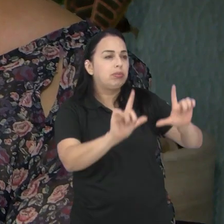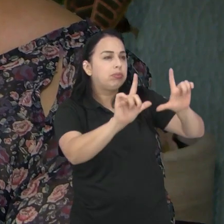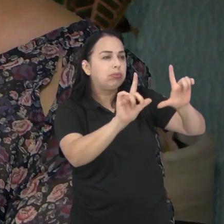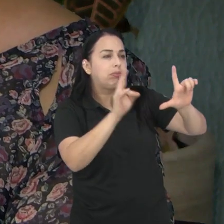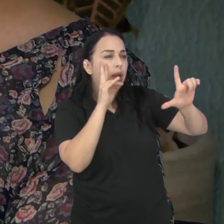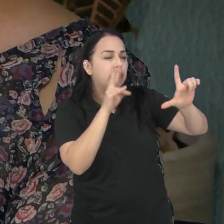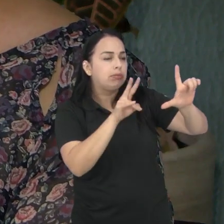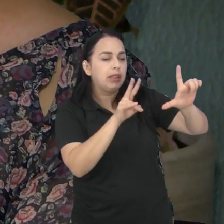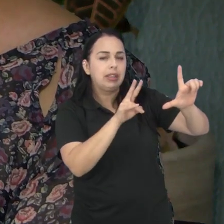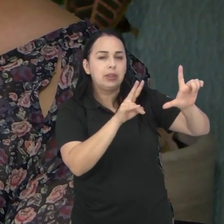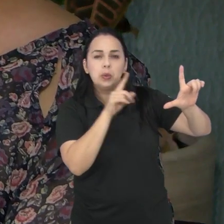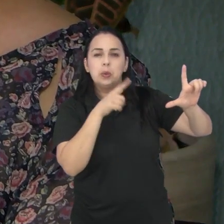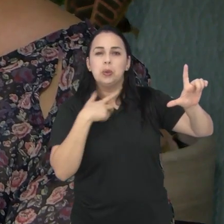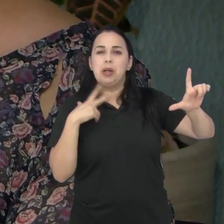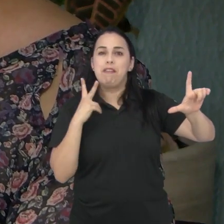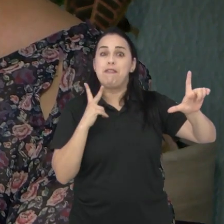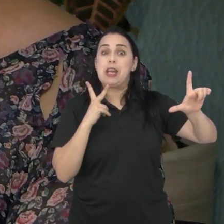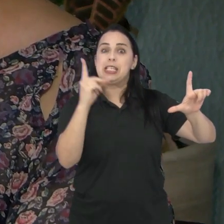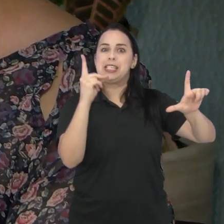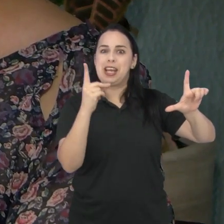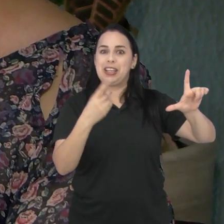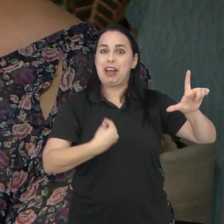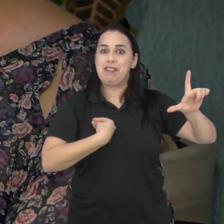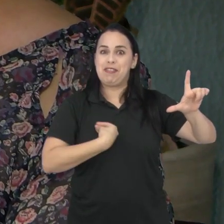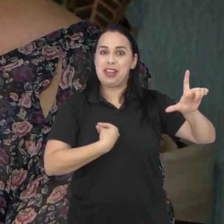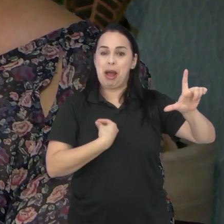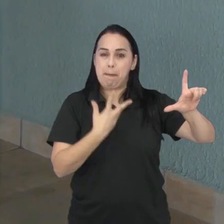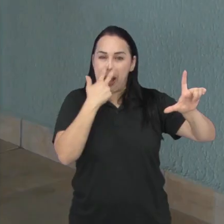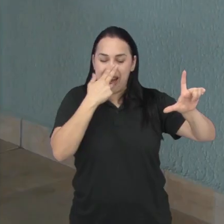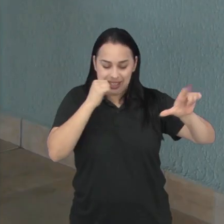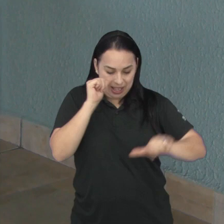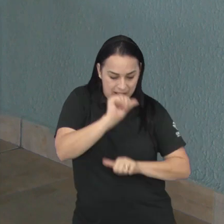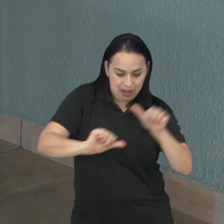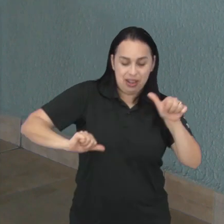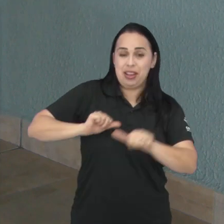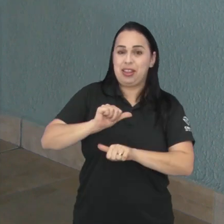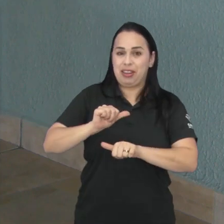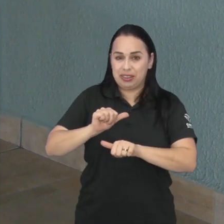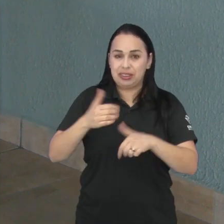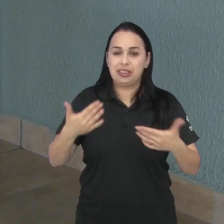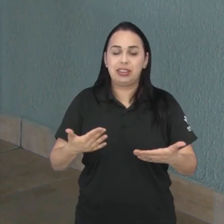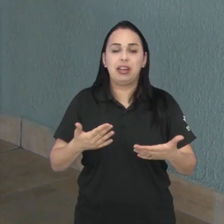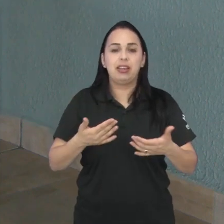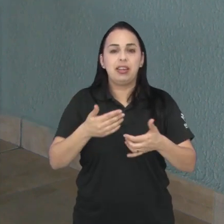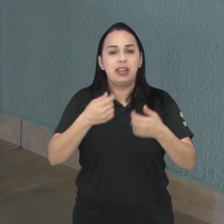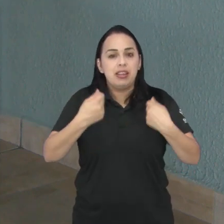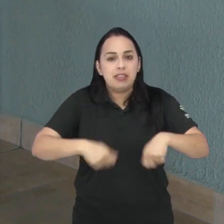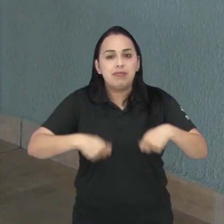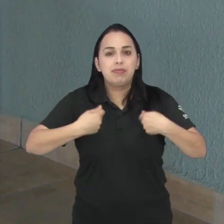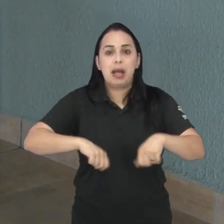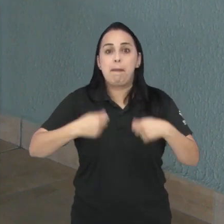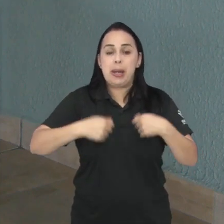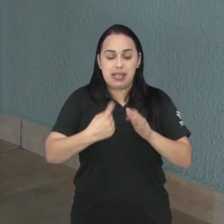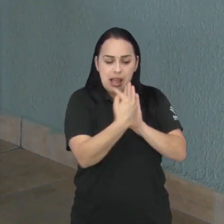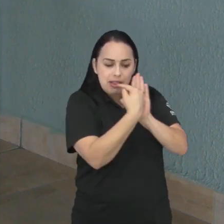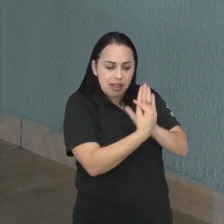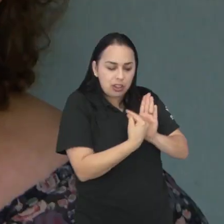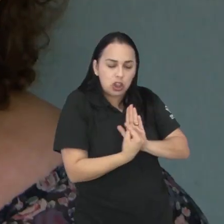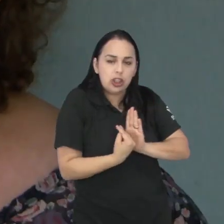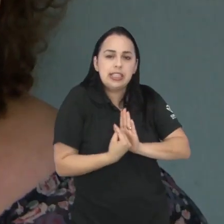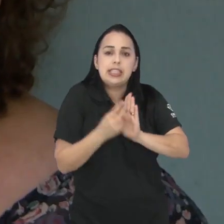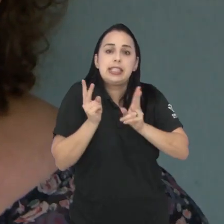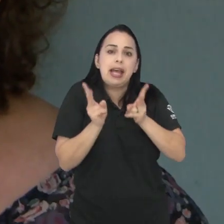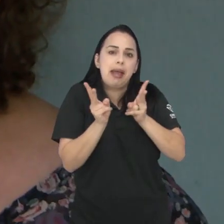exames como uma etapa vencida na vida um renascimento e ela reforça a necessidade de fazer exames de rotina